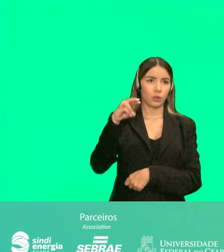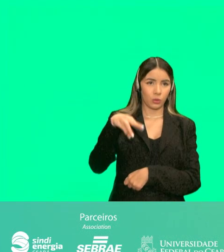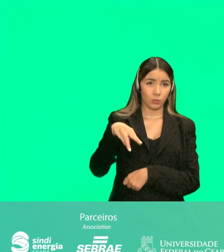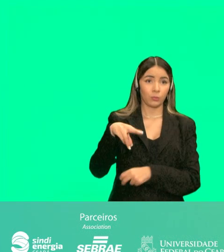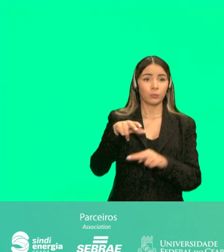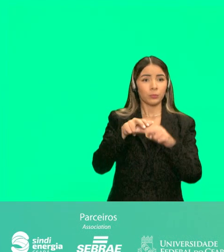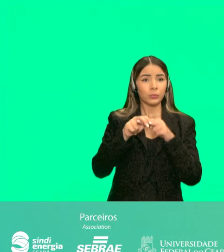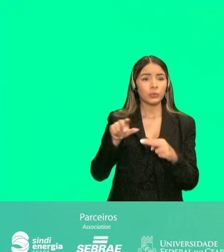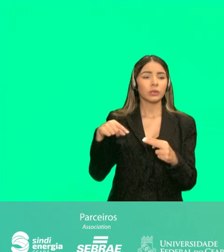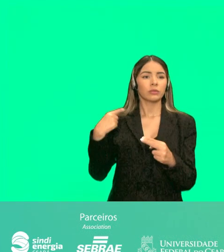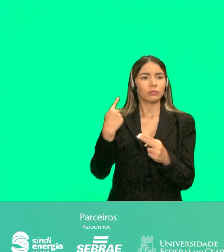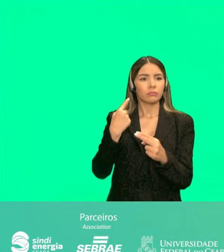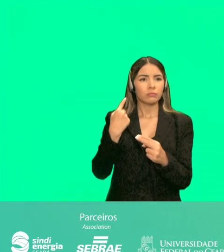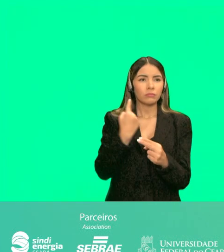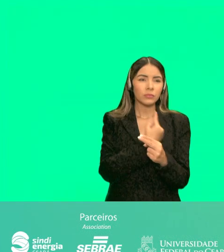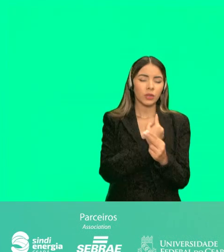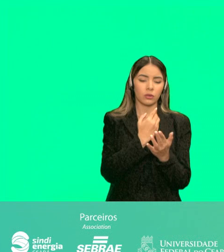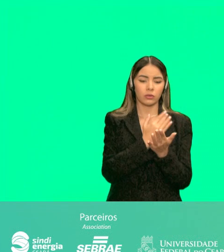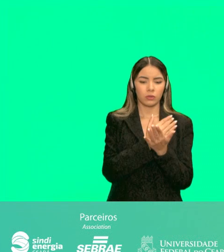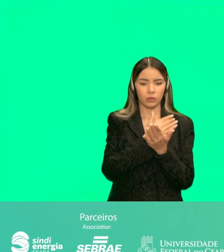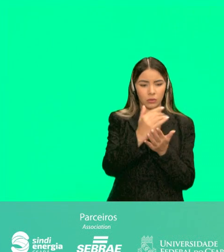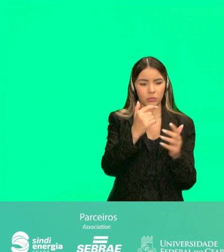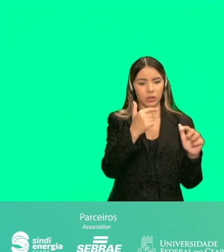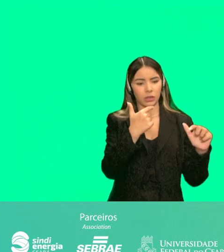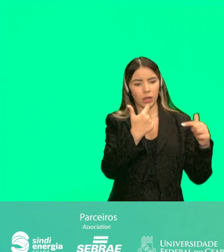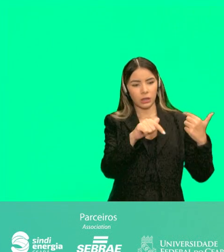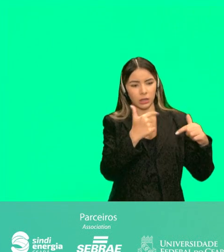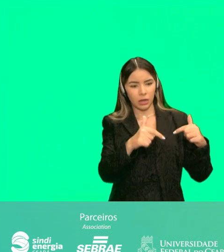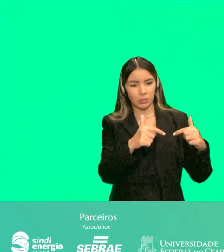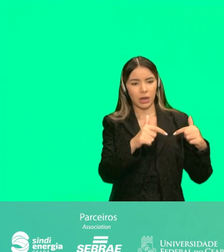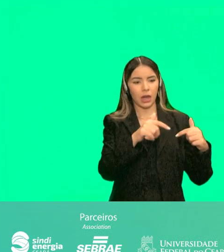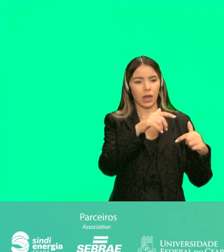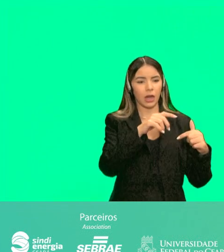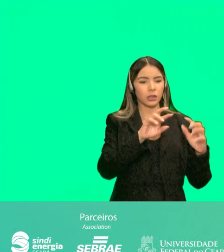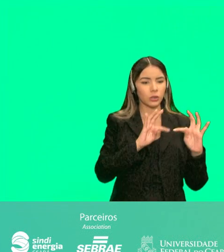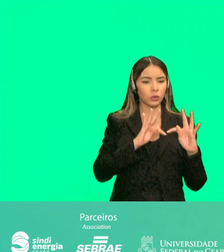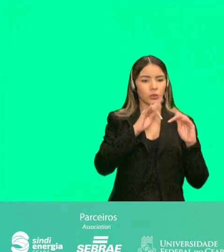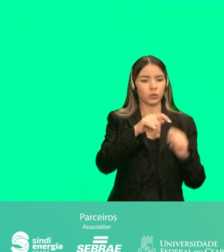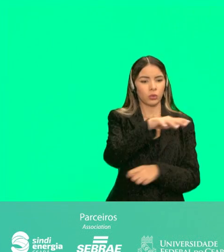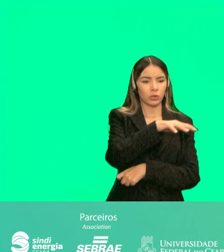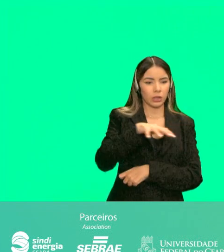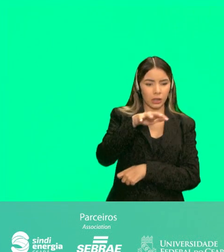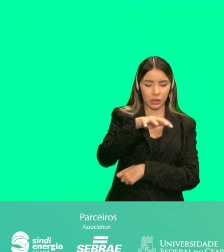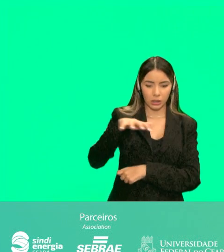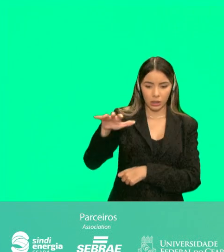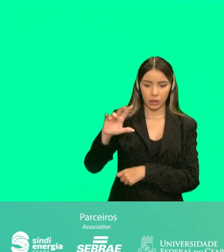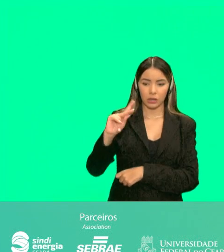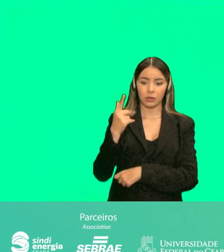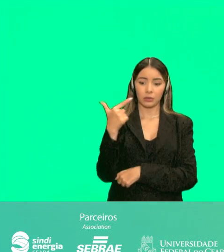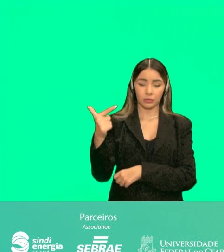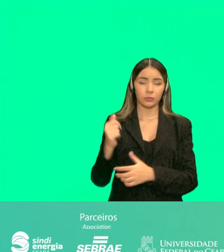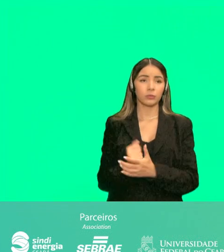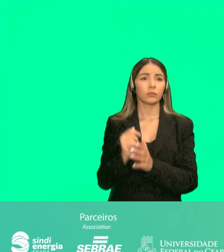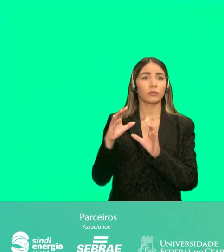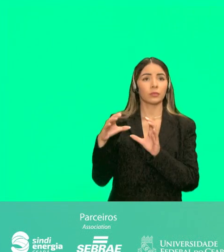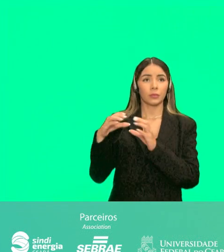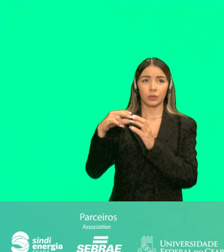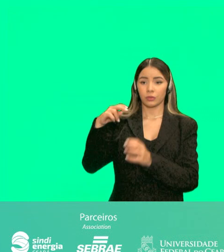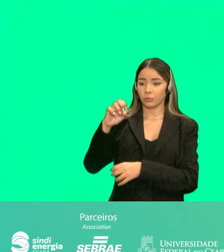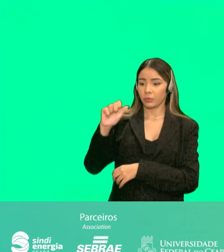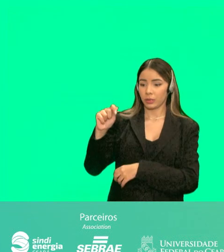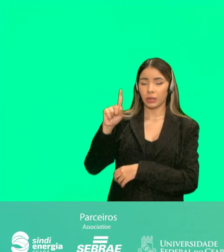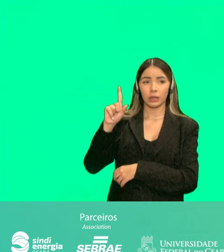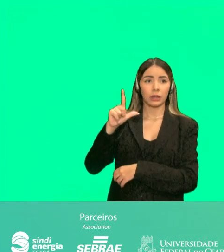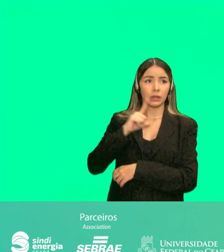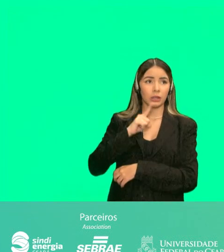passa chain. a tomar So toda a the cadeia NEA de volta group do hidrogênio. has a company, a branch called NEA Arcano tem uma empresa chamada that is Arcano, responsible